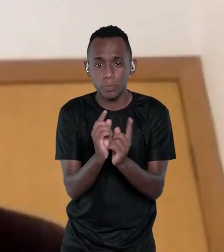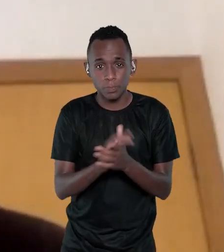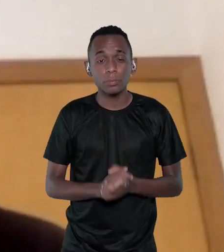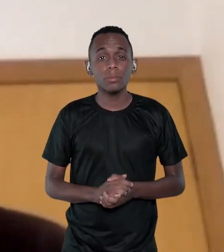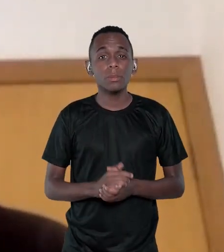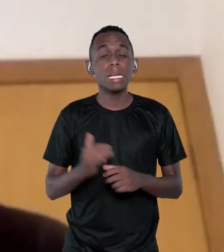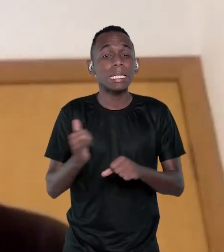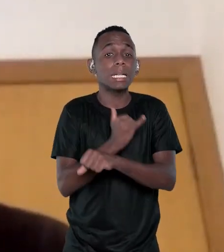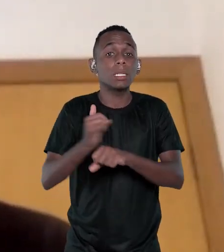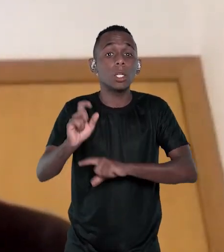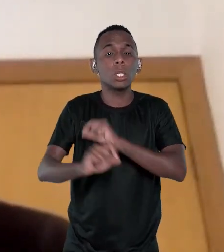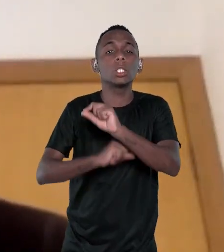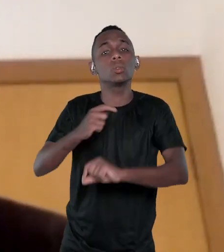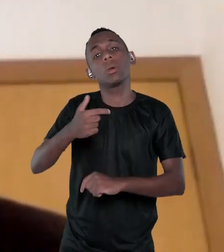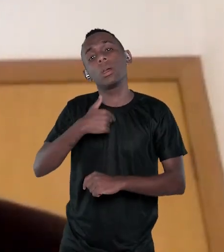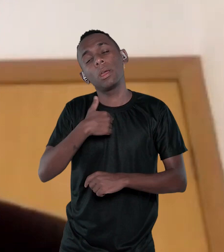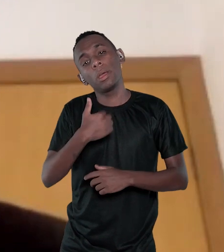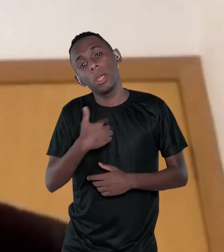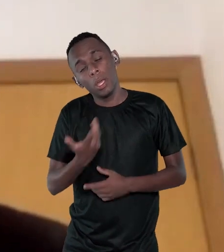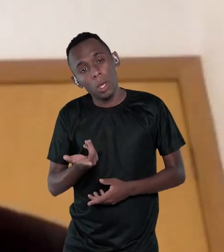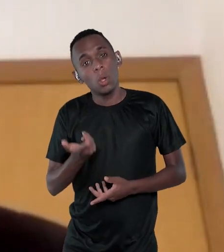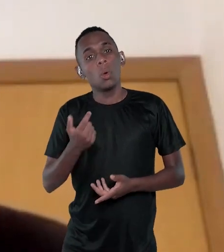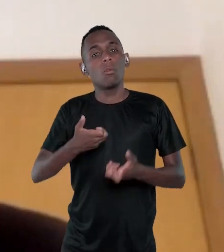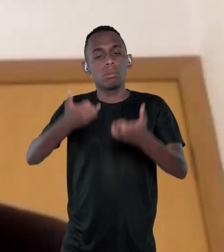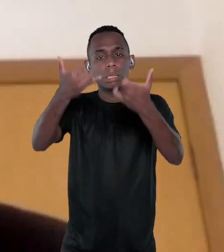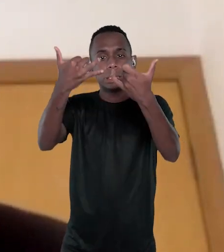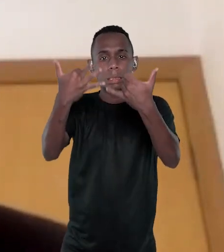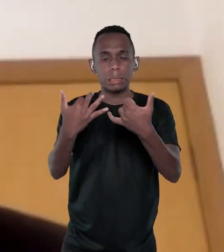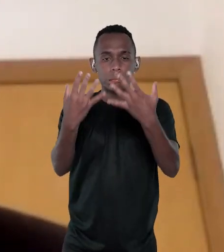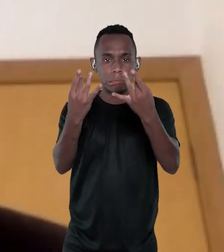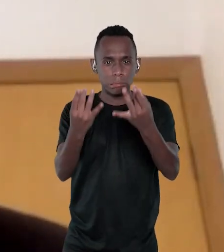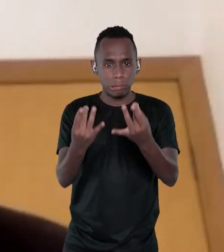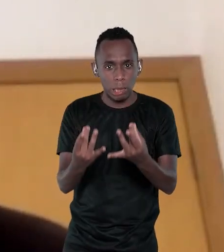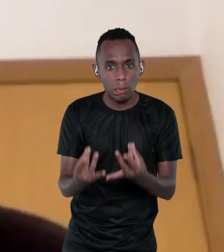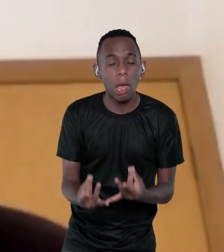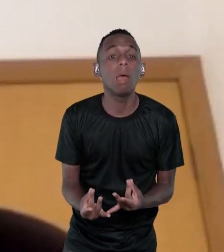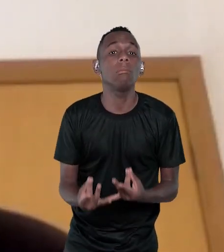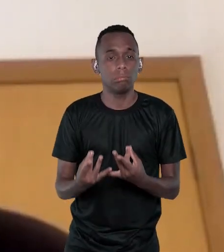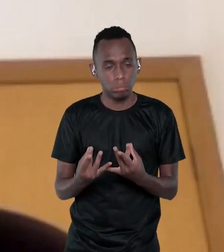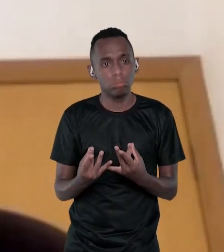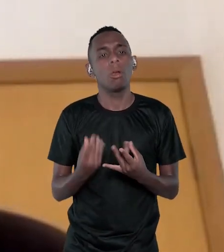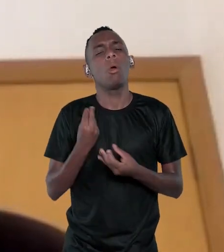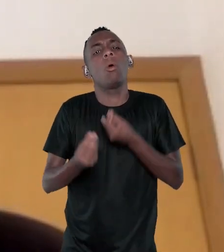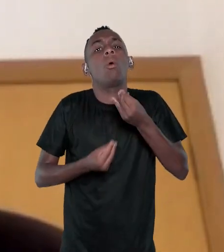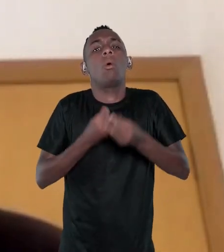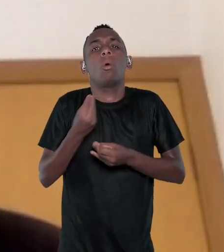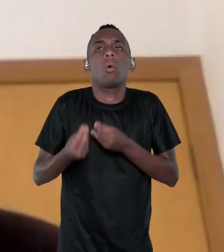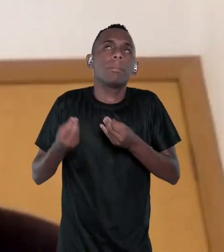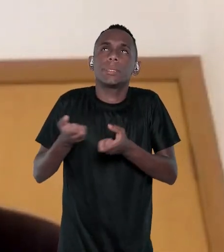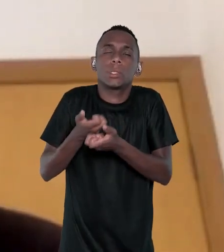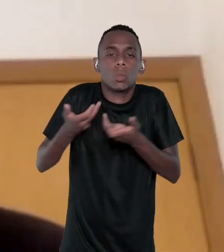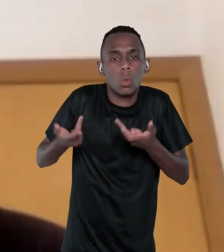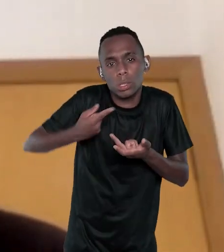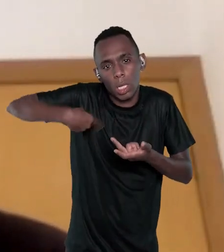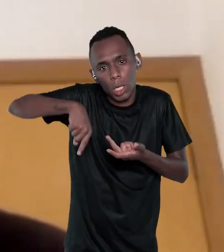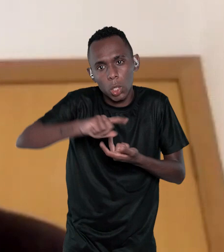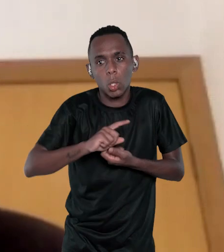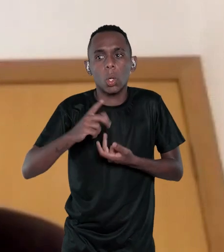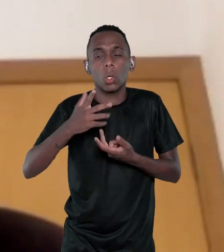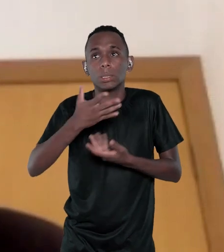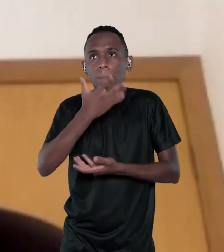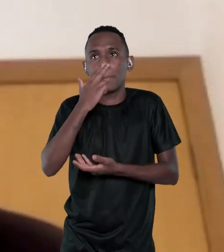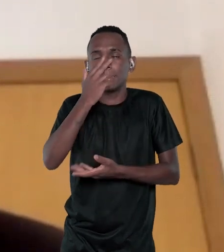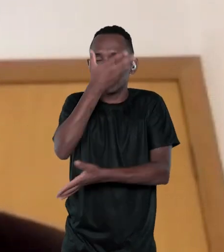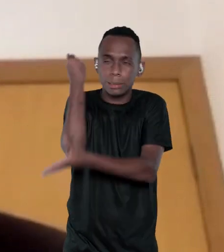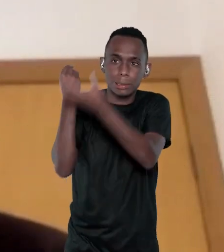poemas, são versos curtos, que aonde eu vou narrando um